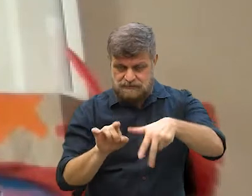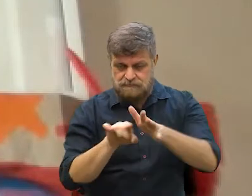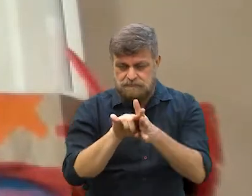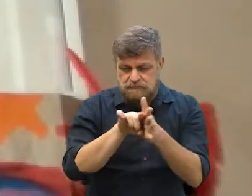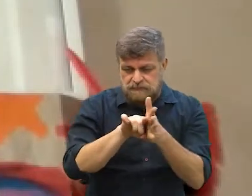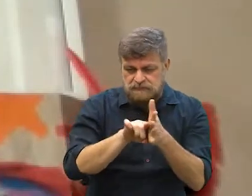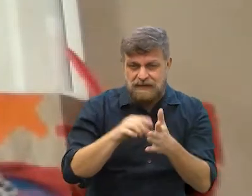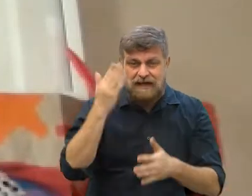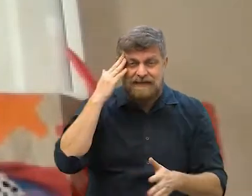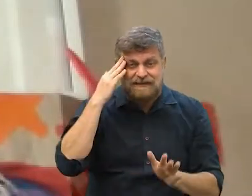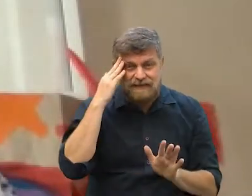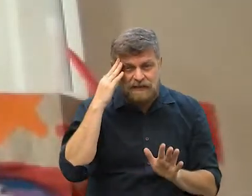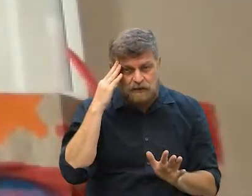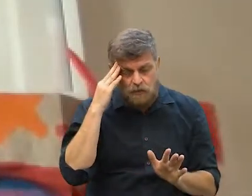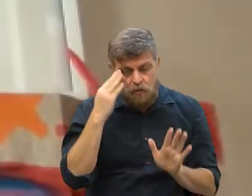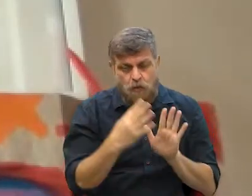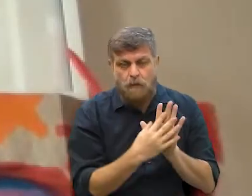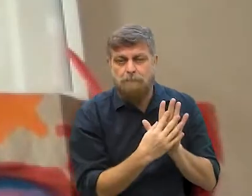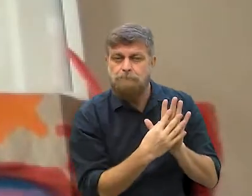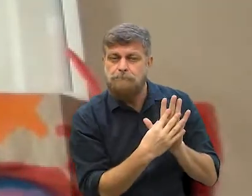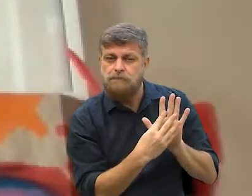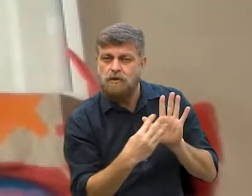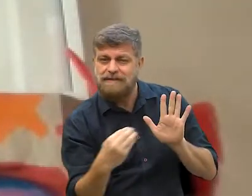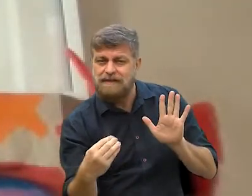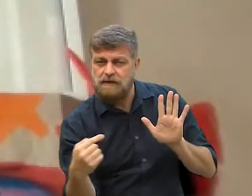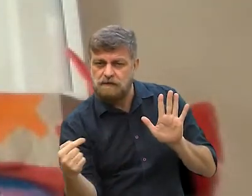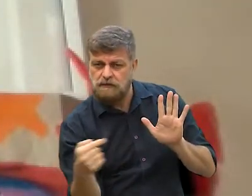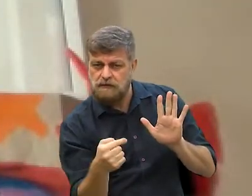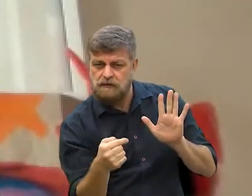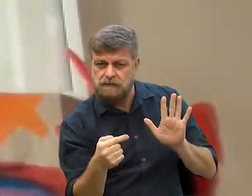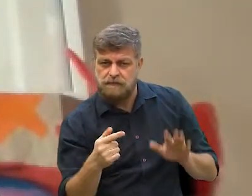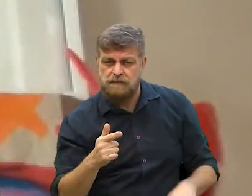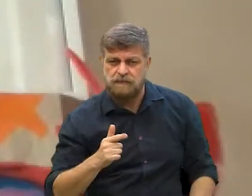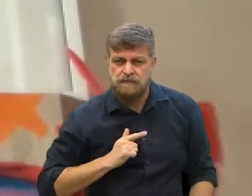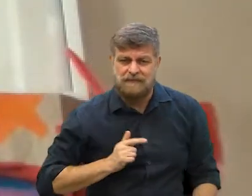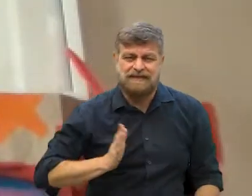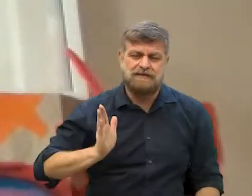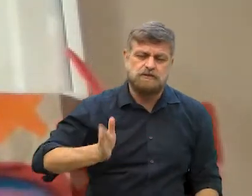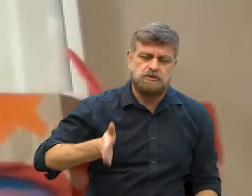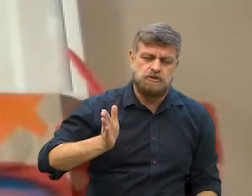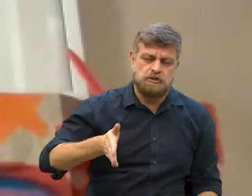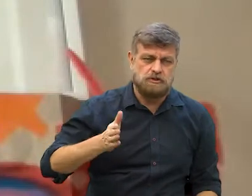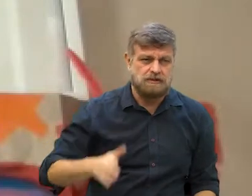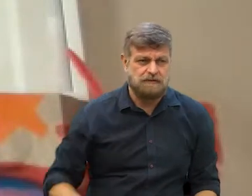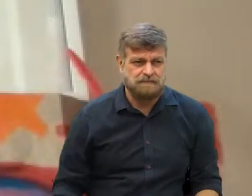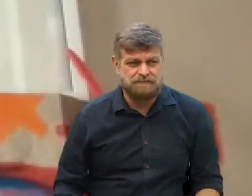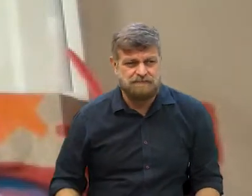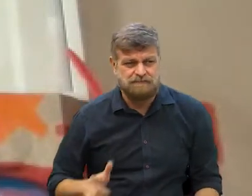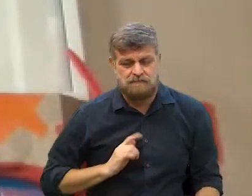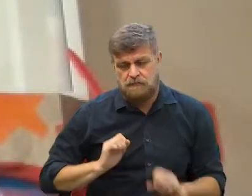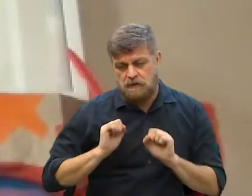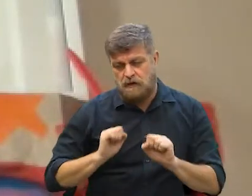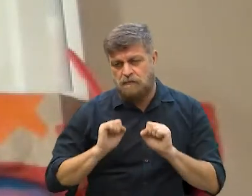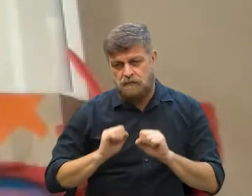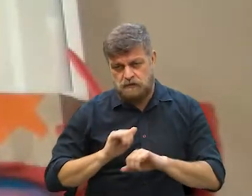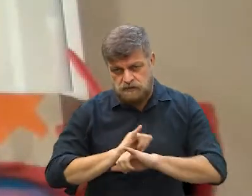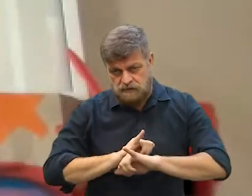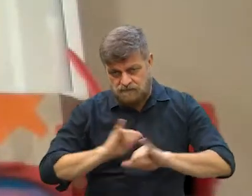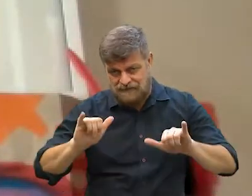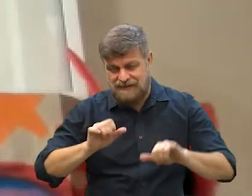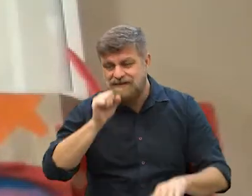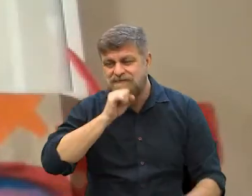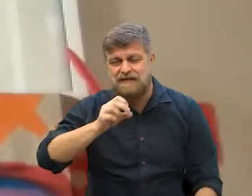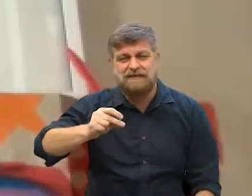deficiência um modelo que é o modelo já se pode considerar